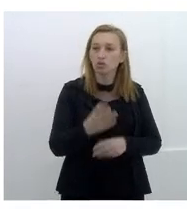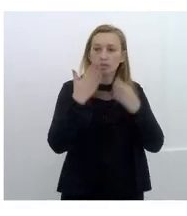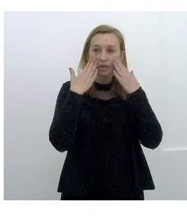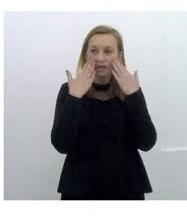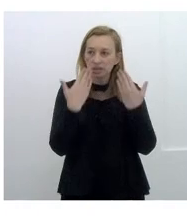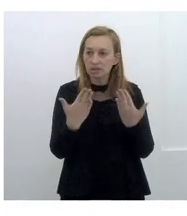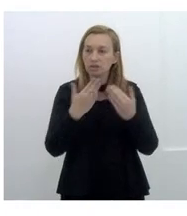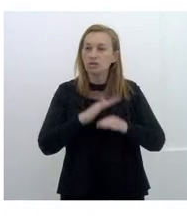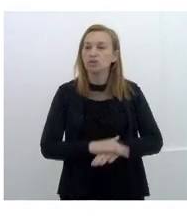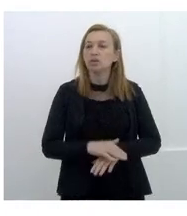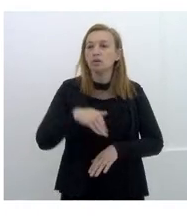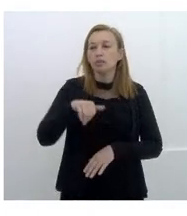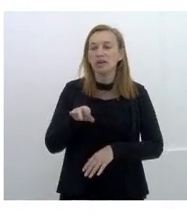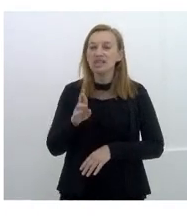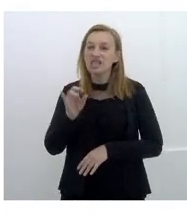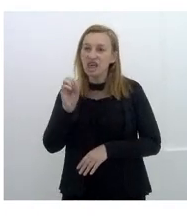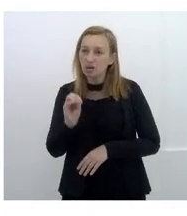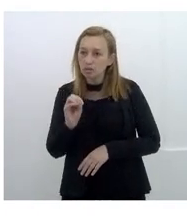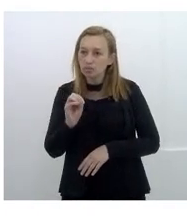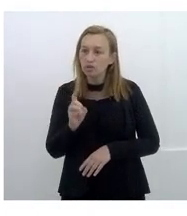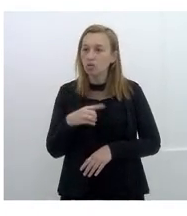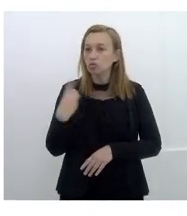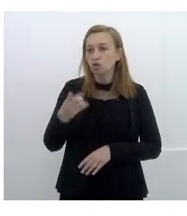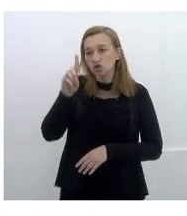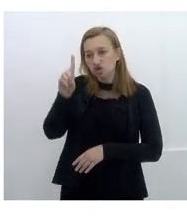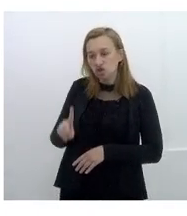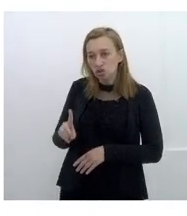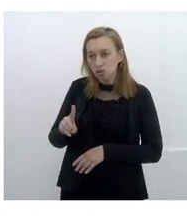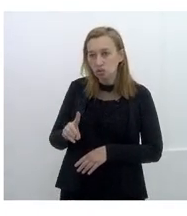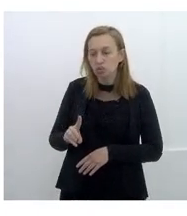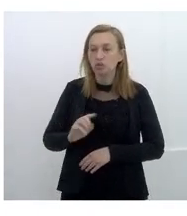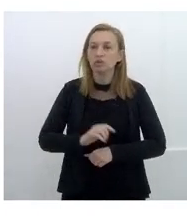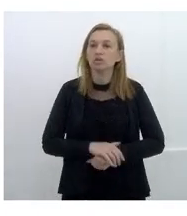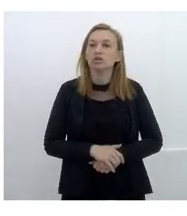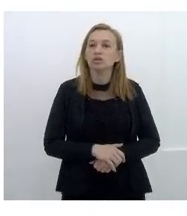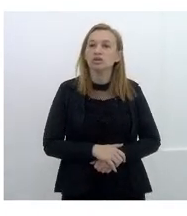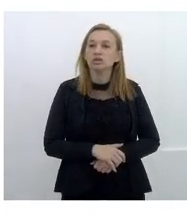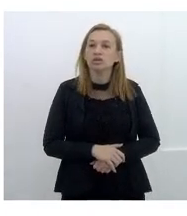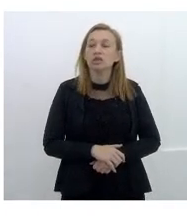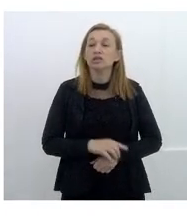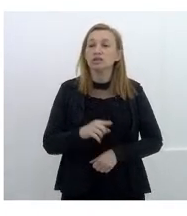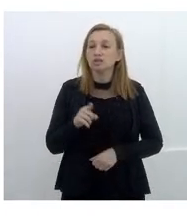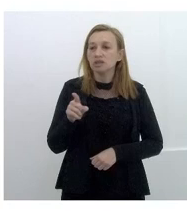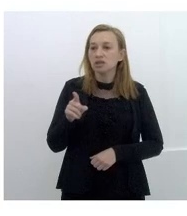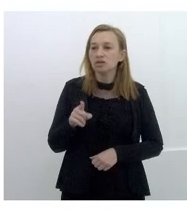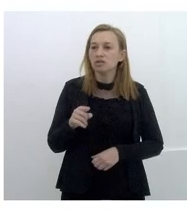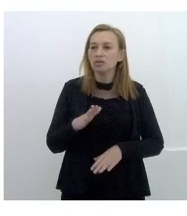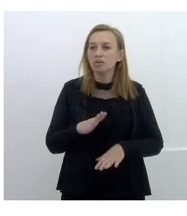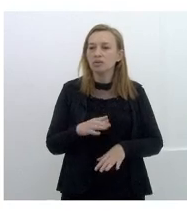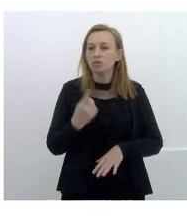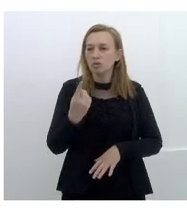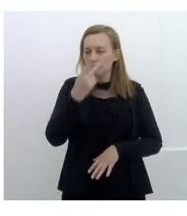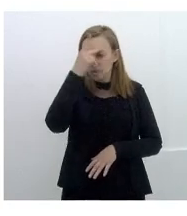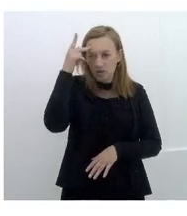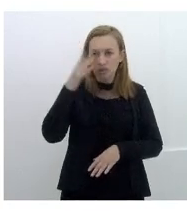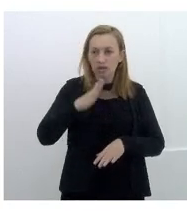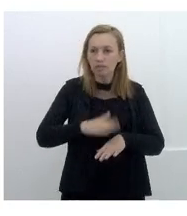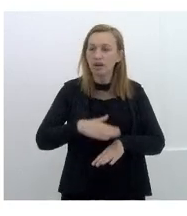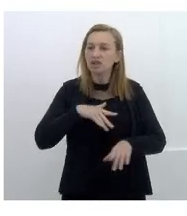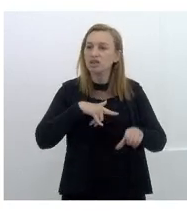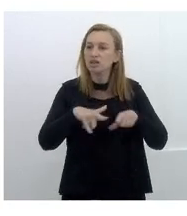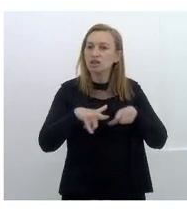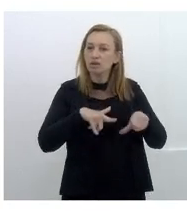apresentação O Marcelo é o nosso diretor de Seguridade tá E ele foi quando as pessoas mais atuantes